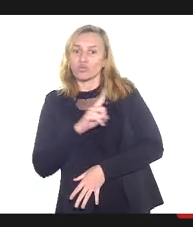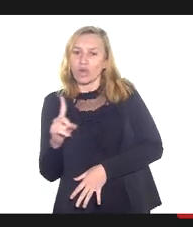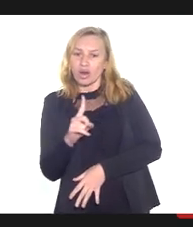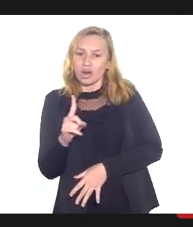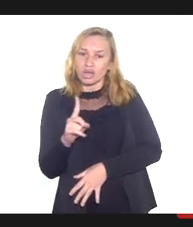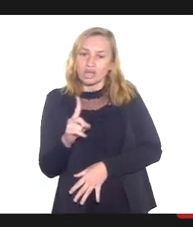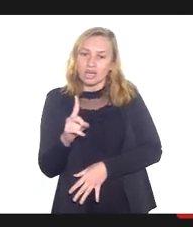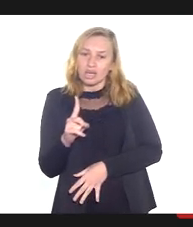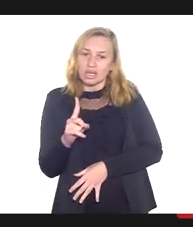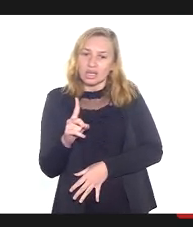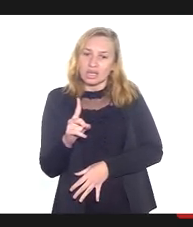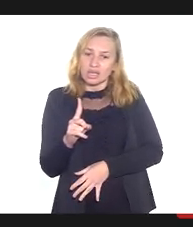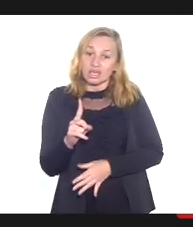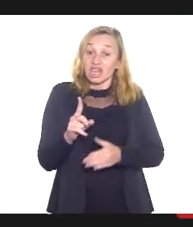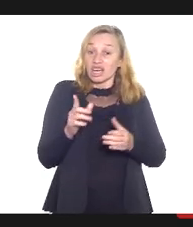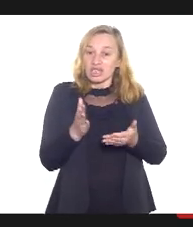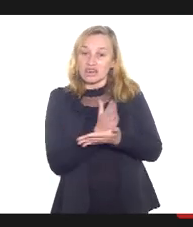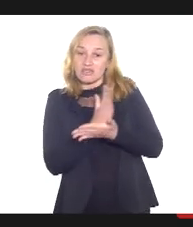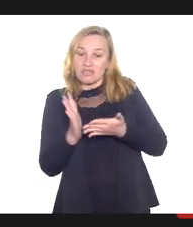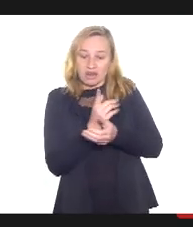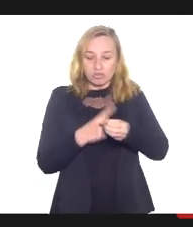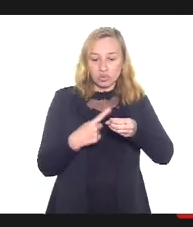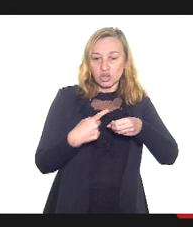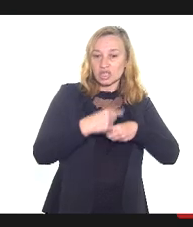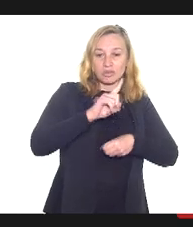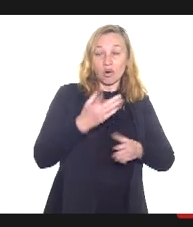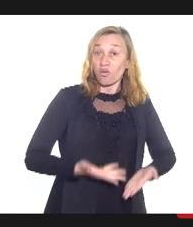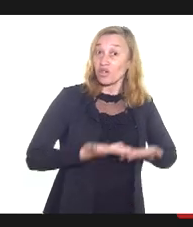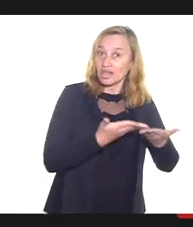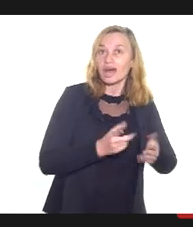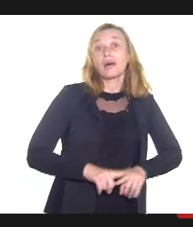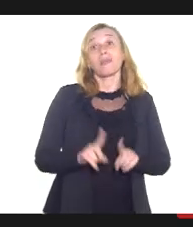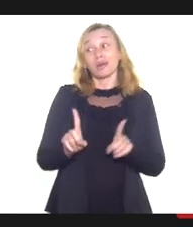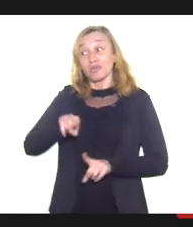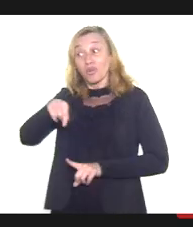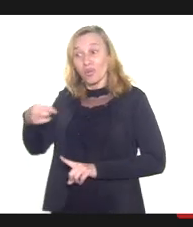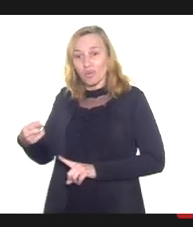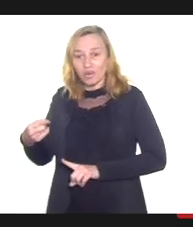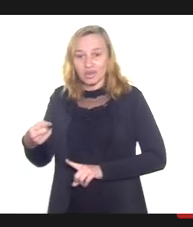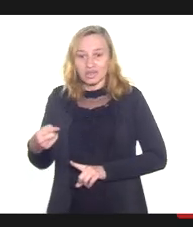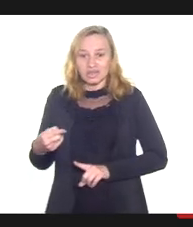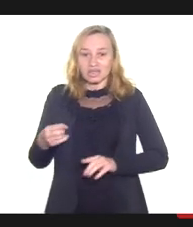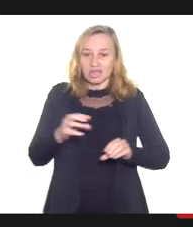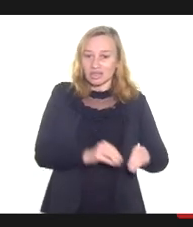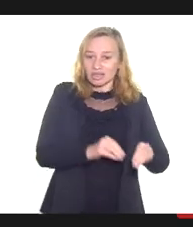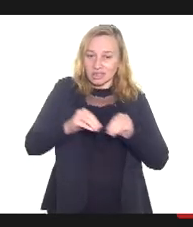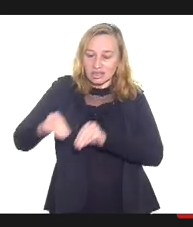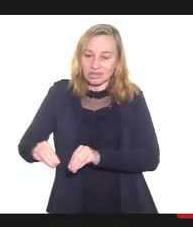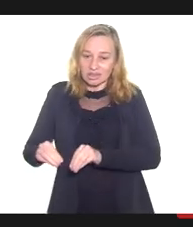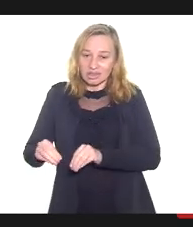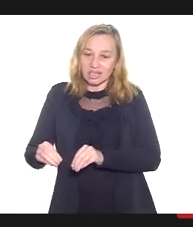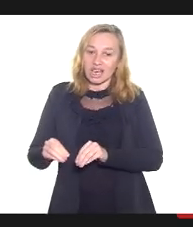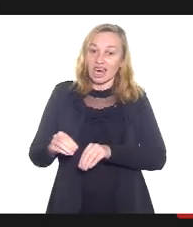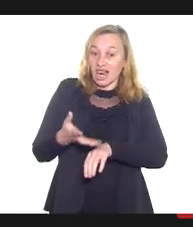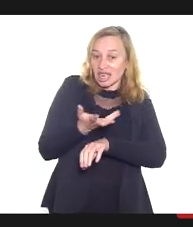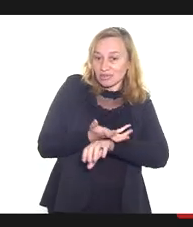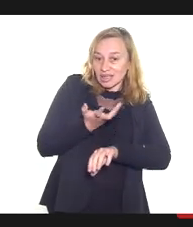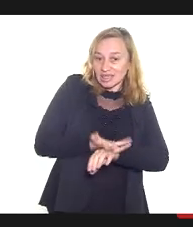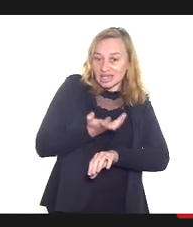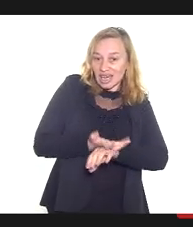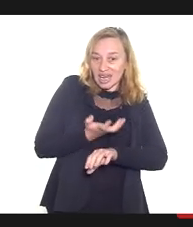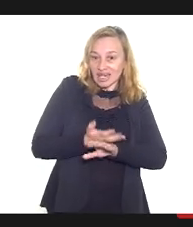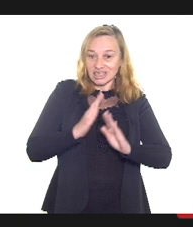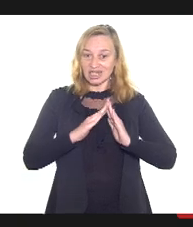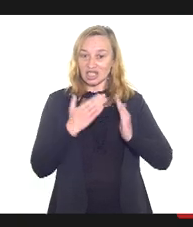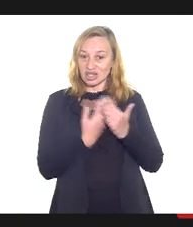várias disciplinas escolares não sejam ofertadas. Por outro lado, ao deslocar disciplinas escolares, coloca no